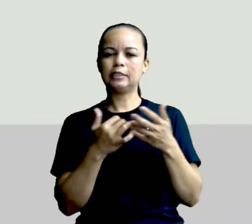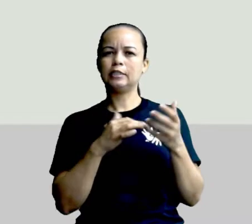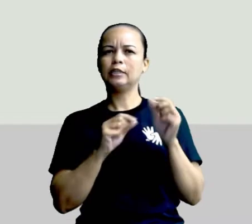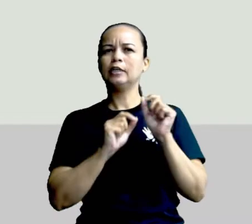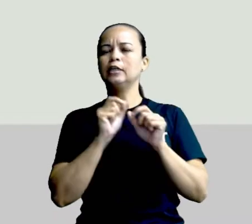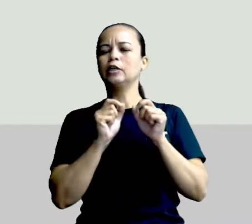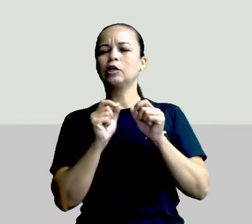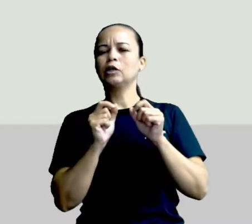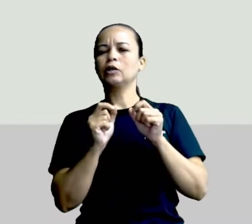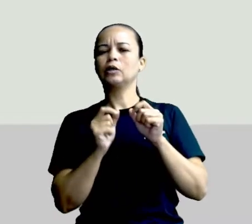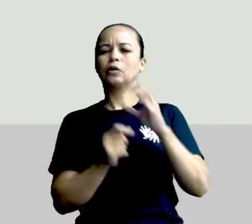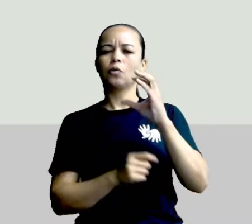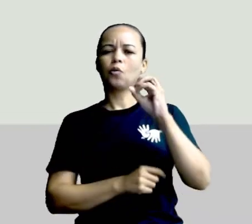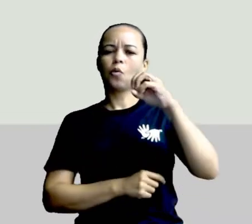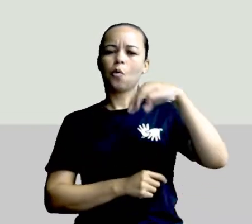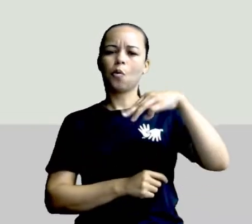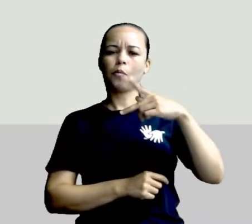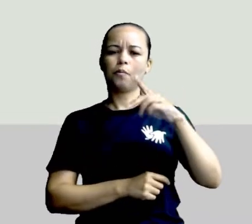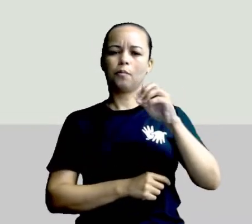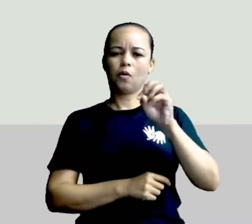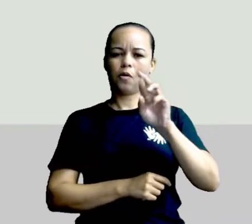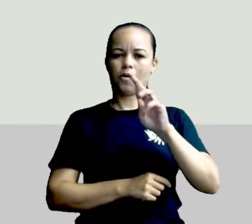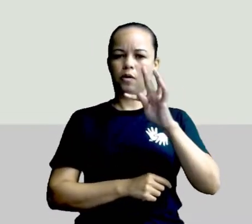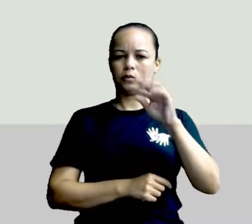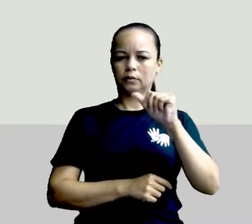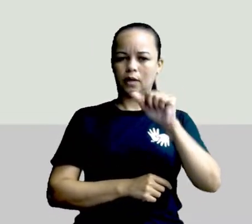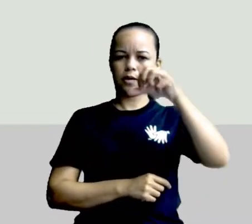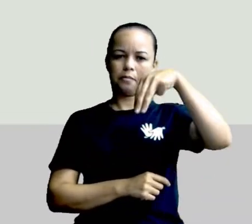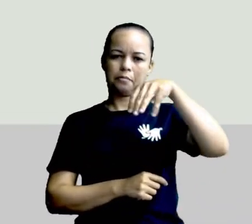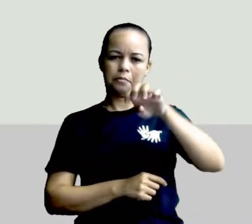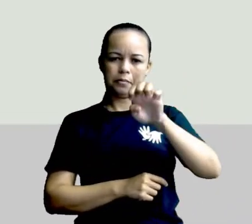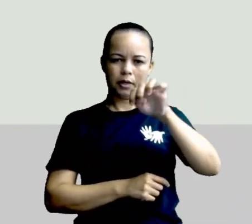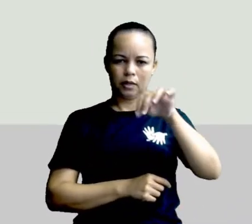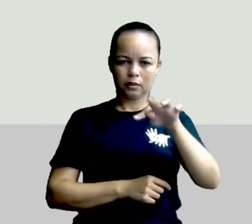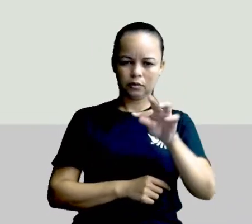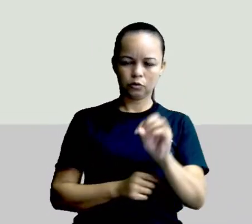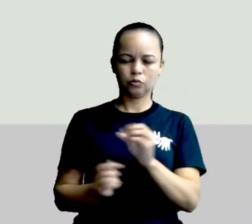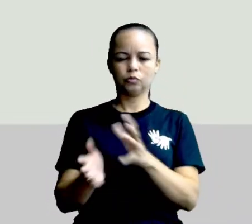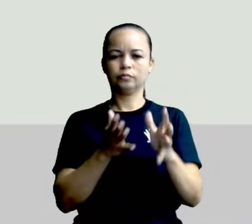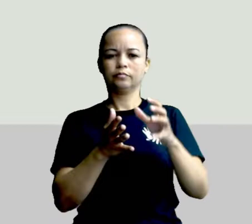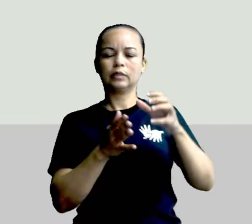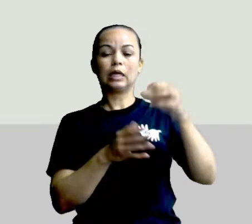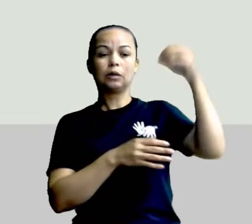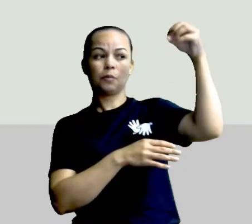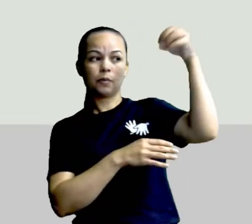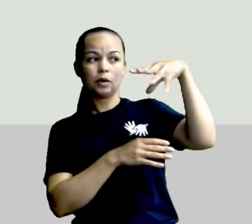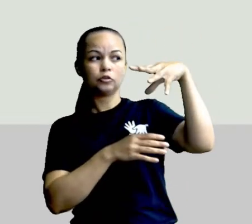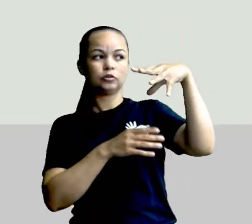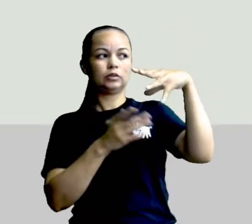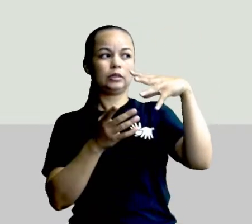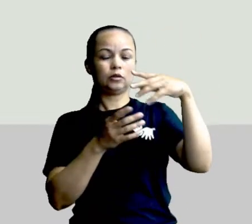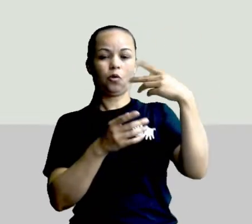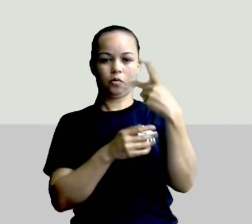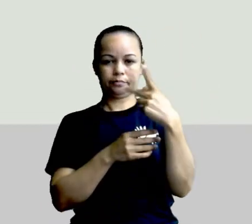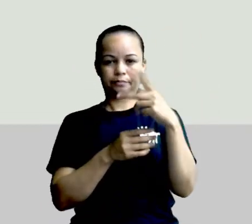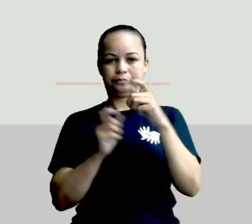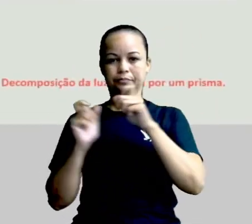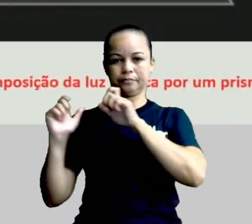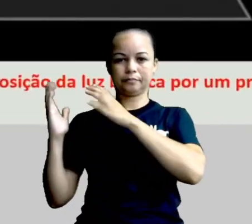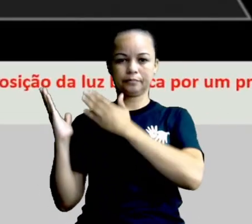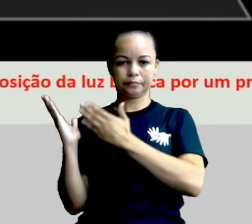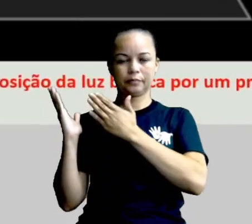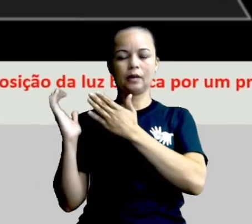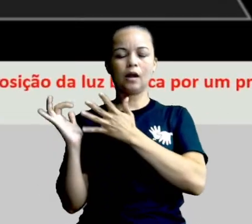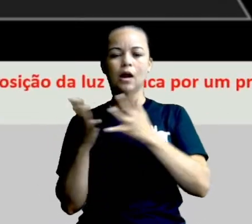de comportamento do lado. Só lembrando o seguinte, quando a luz passa de um meio para outro, nesse primeiro meio, vou colocar